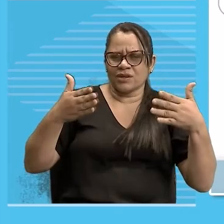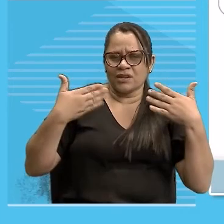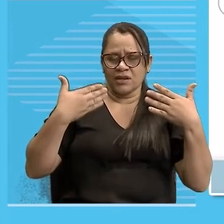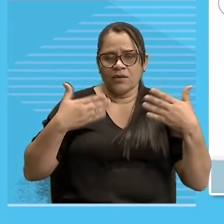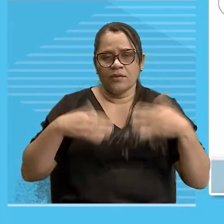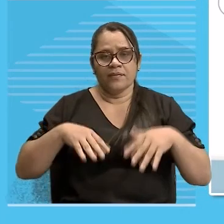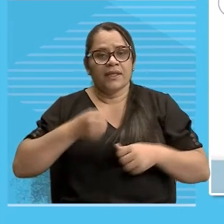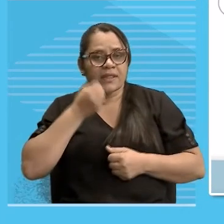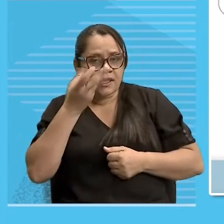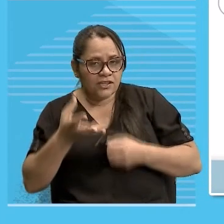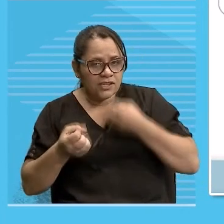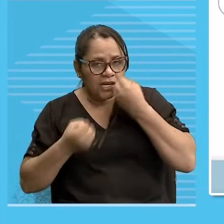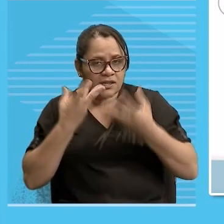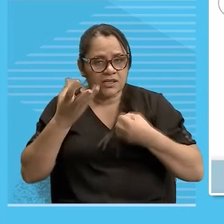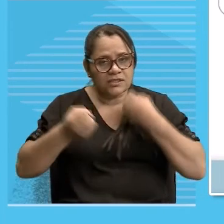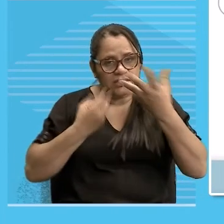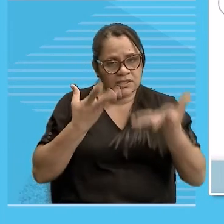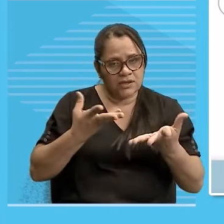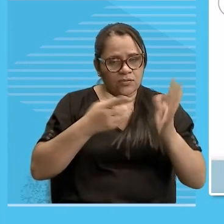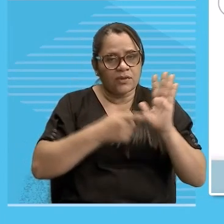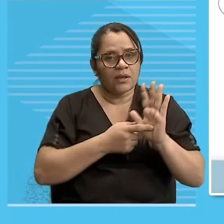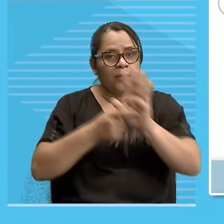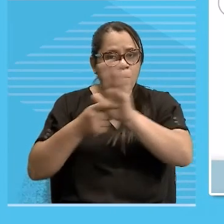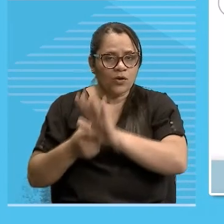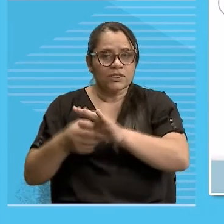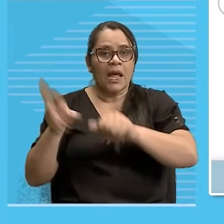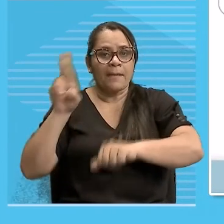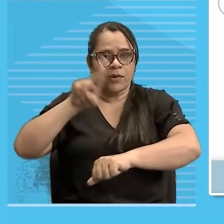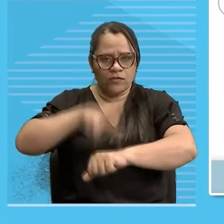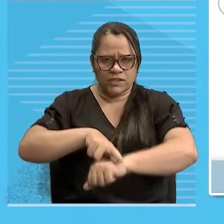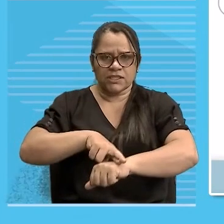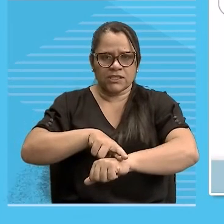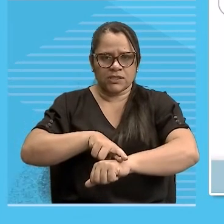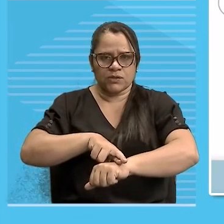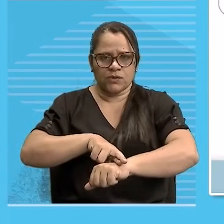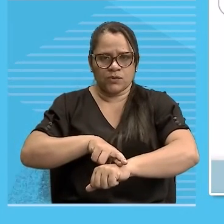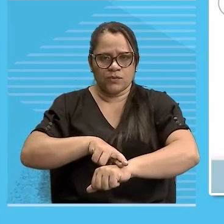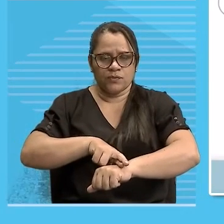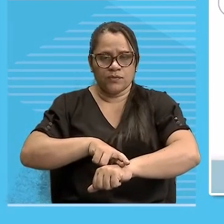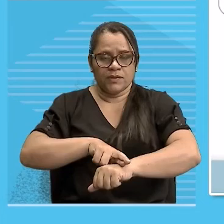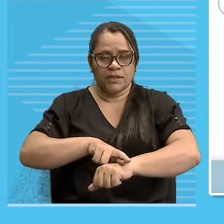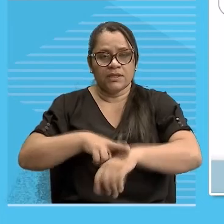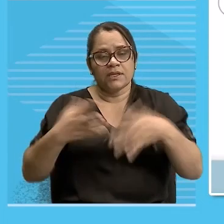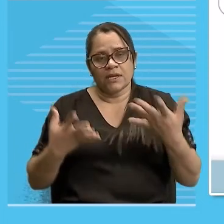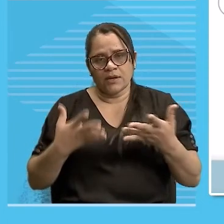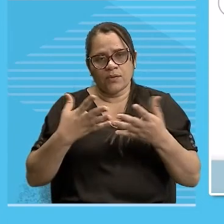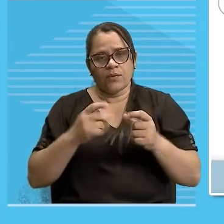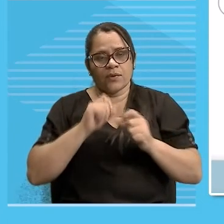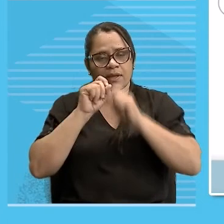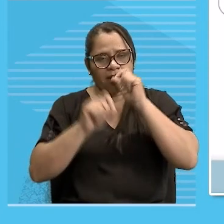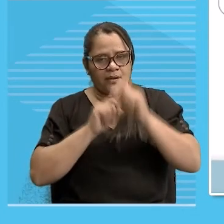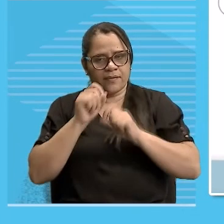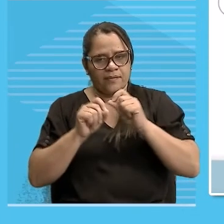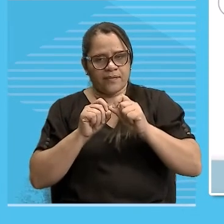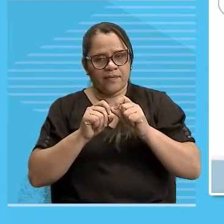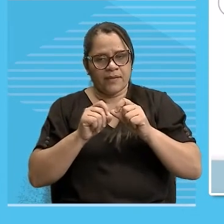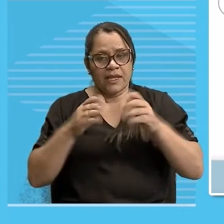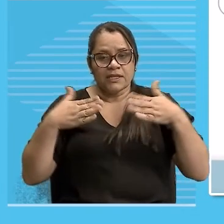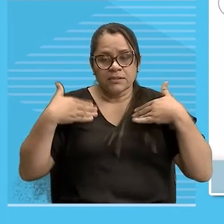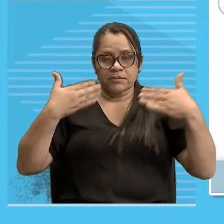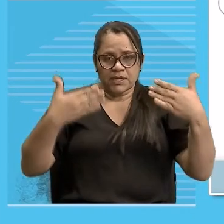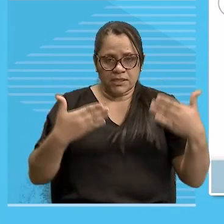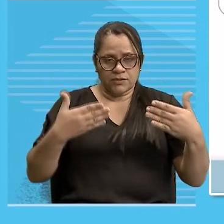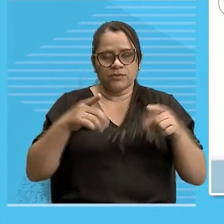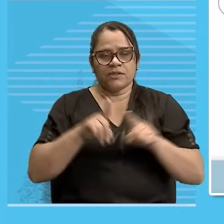indica reprovação de jeito nenhum. Absolutamente. Nossa, mãe. Espanto, né?